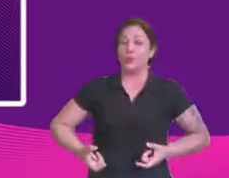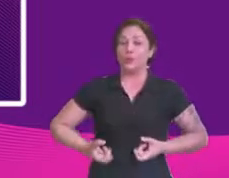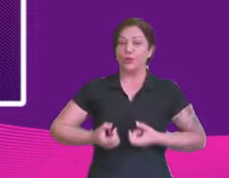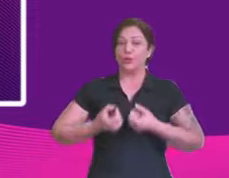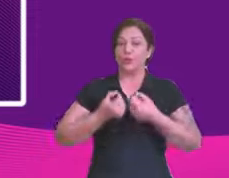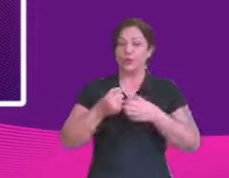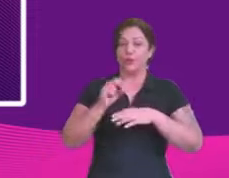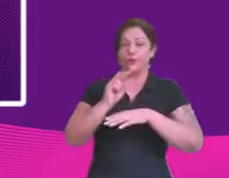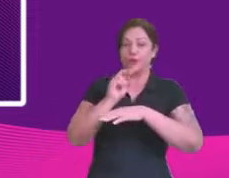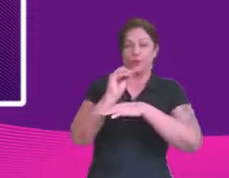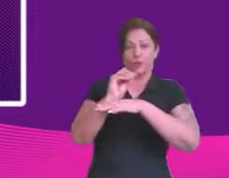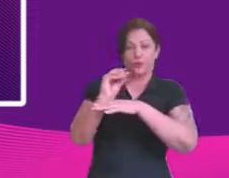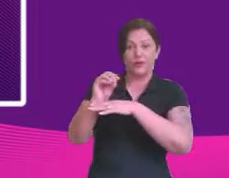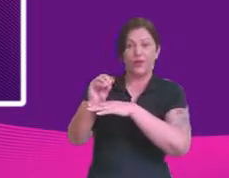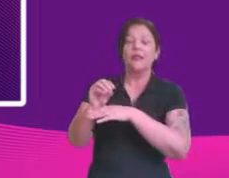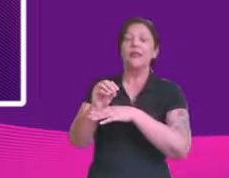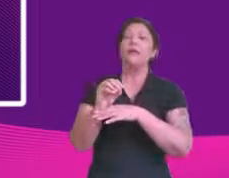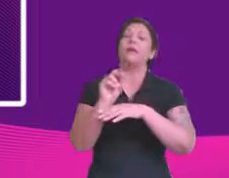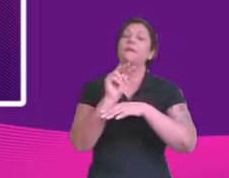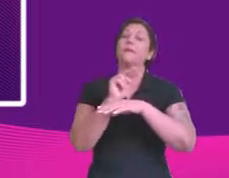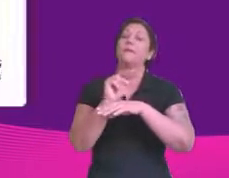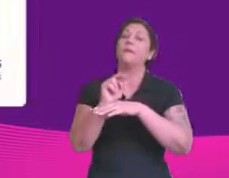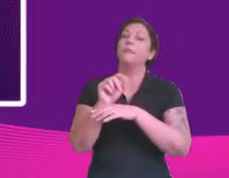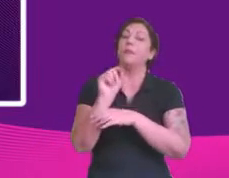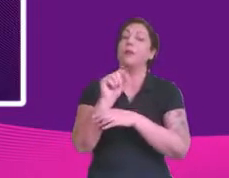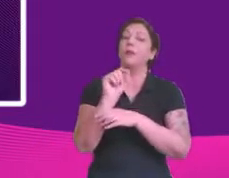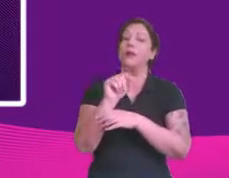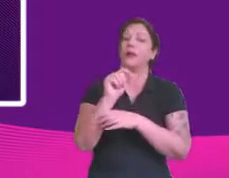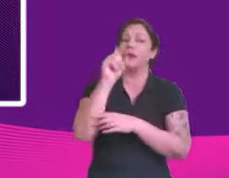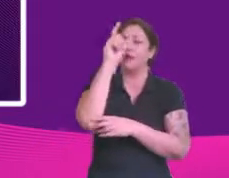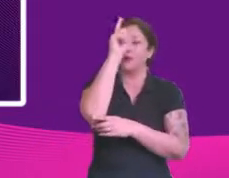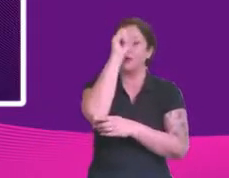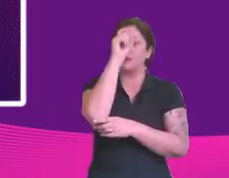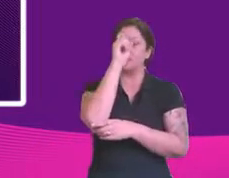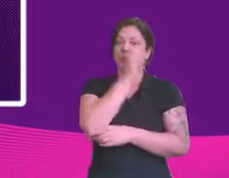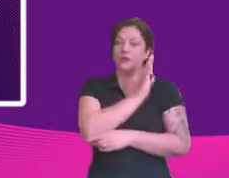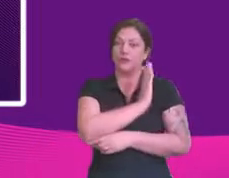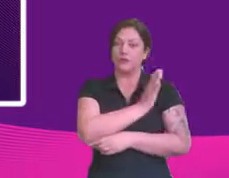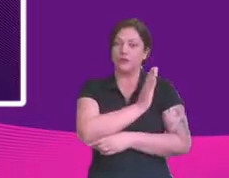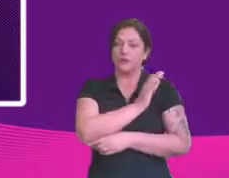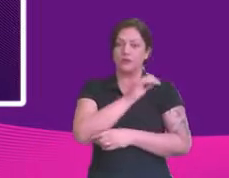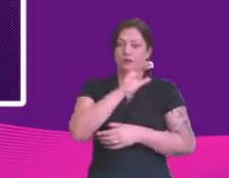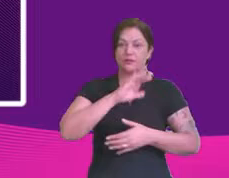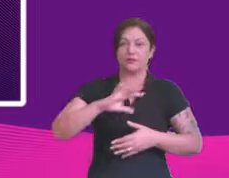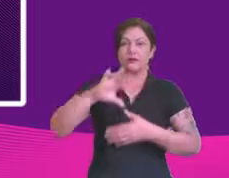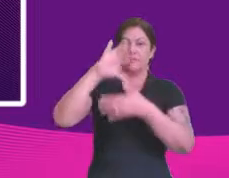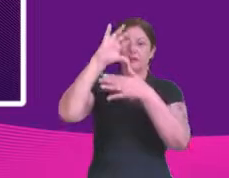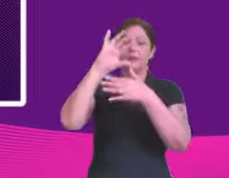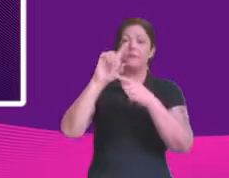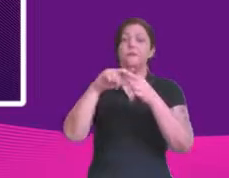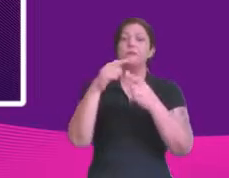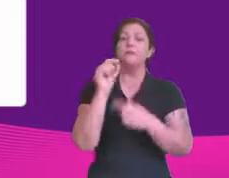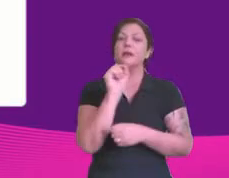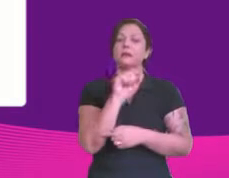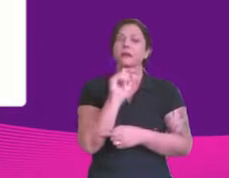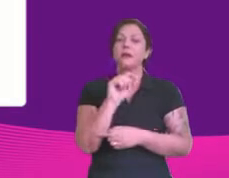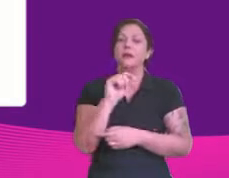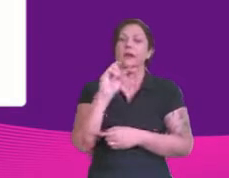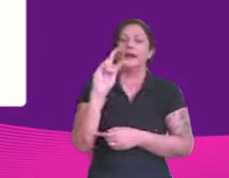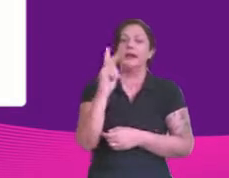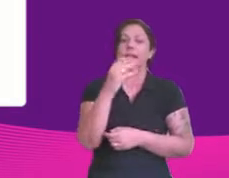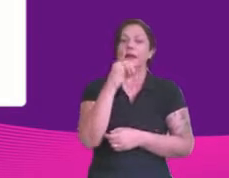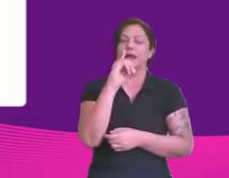Hospital Procardíaco, né, da Rede do Américas. É um caso clínico de citoredução e HIPEC.